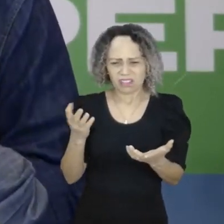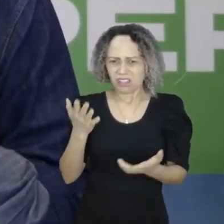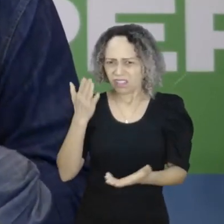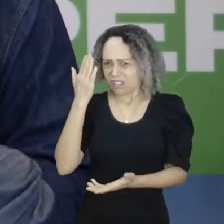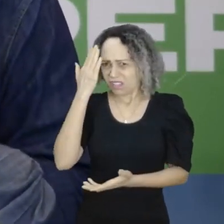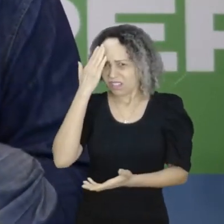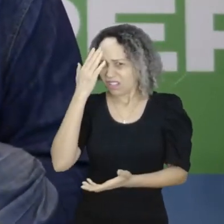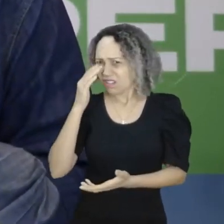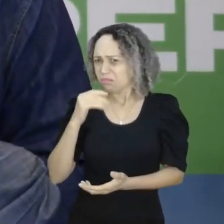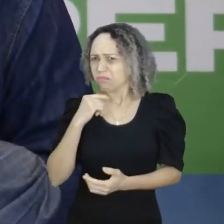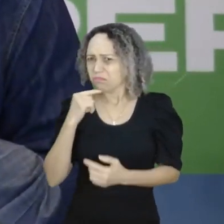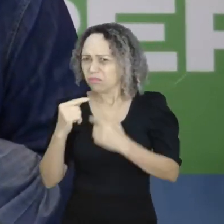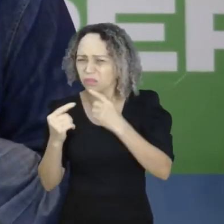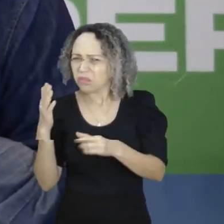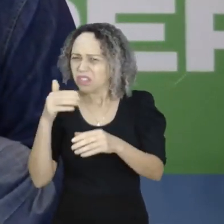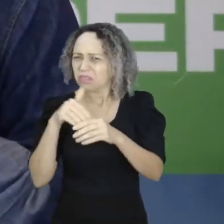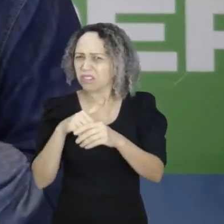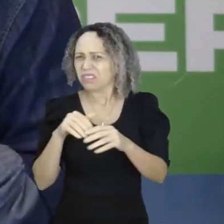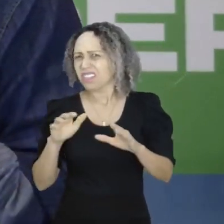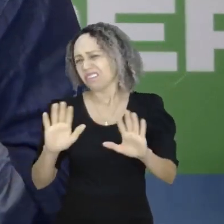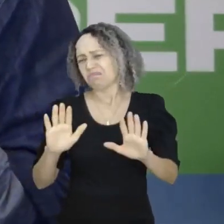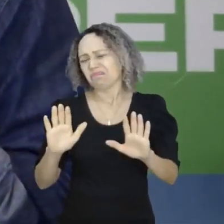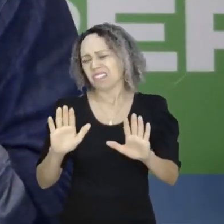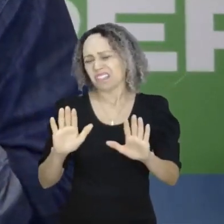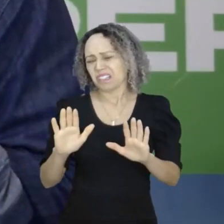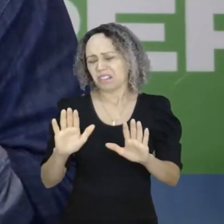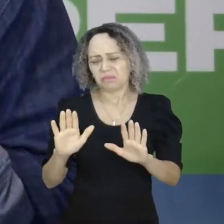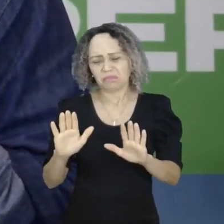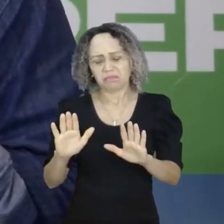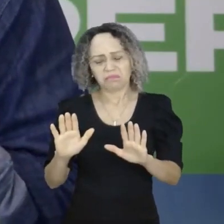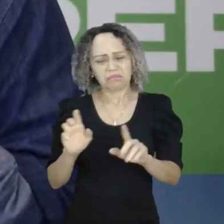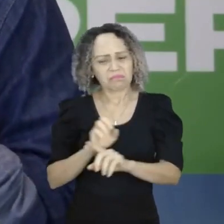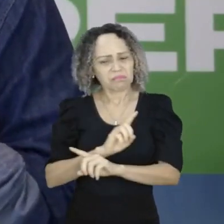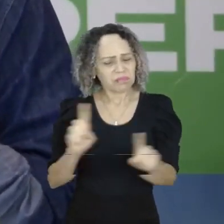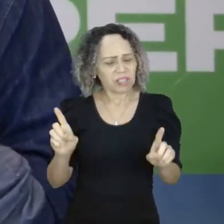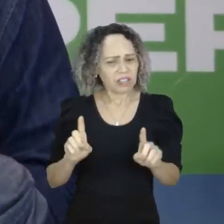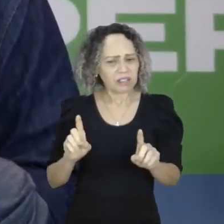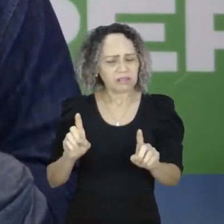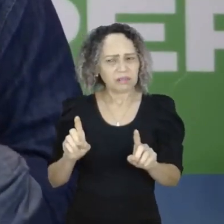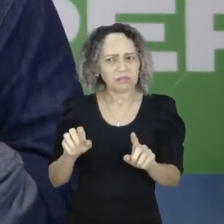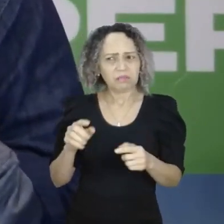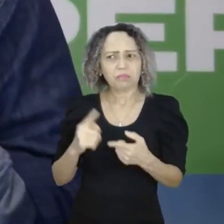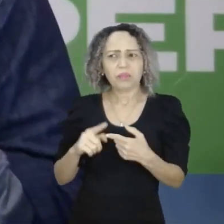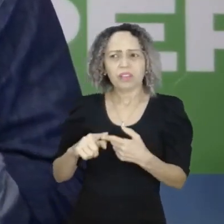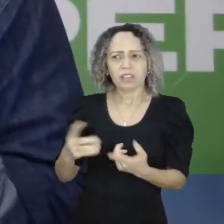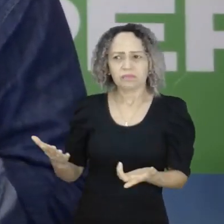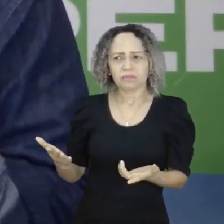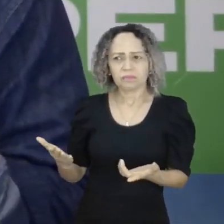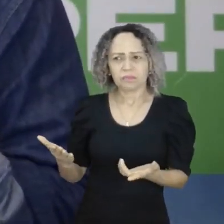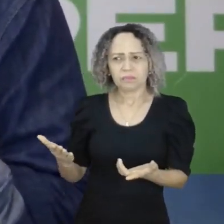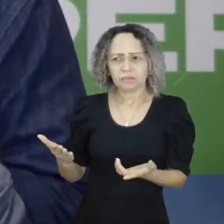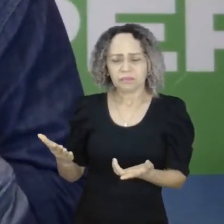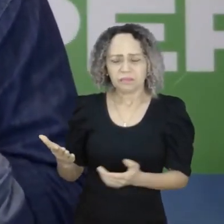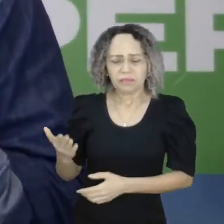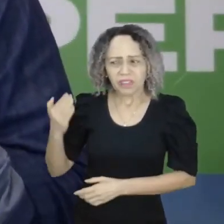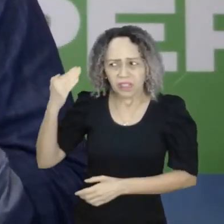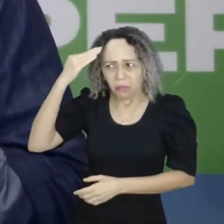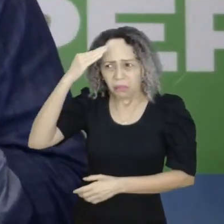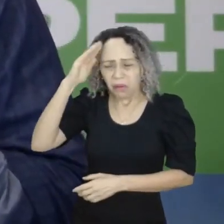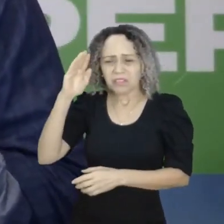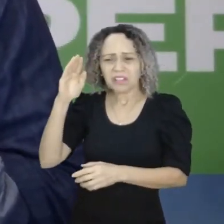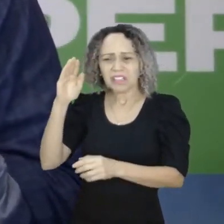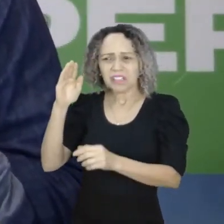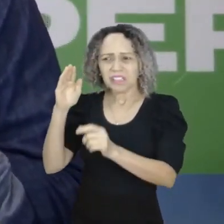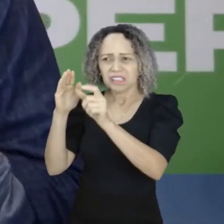ele despreza um aliado de todas as horas, um aliado que esteve com ele todas as horas, que esteve com ele nas